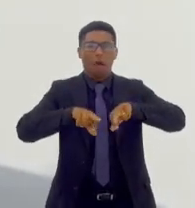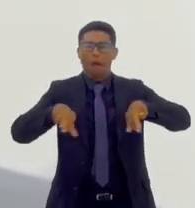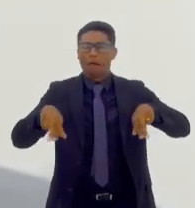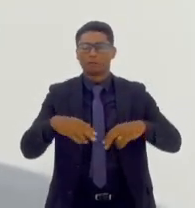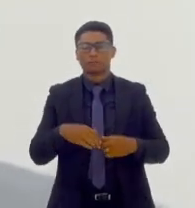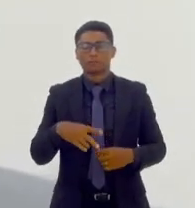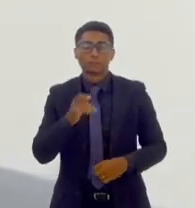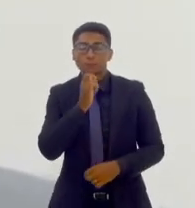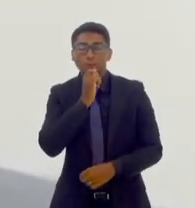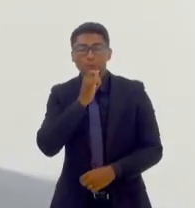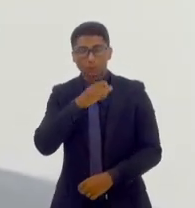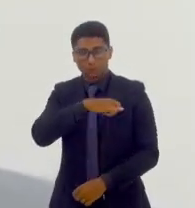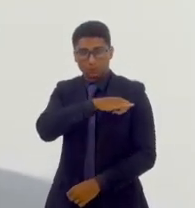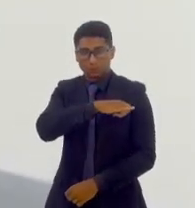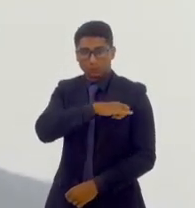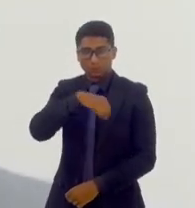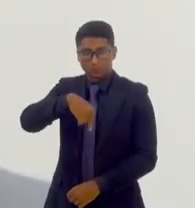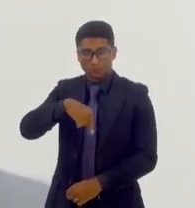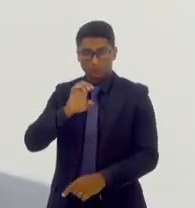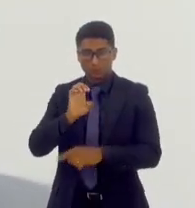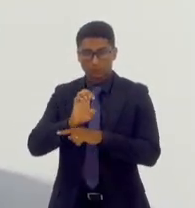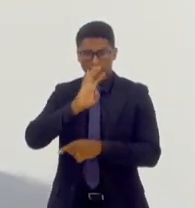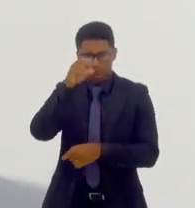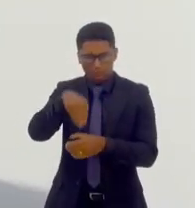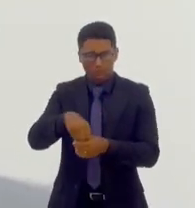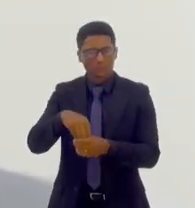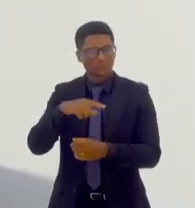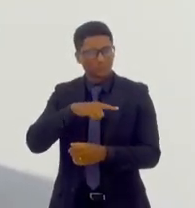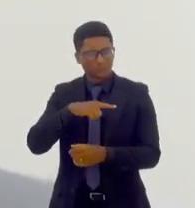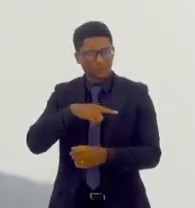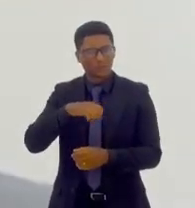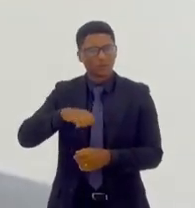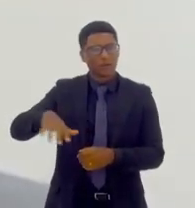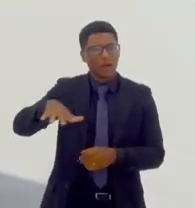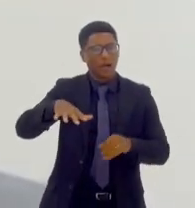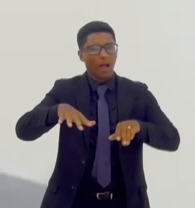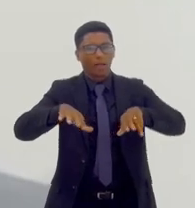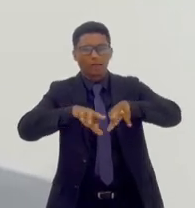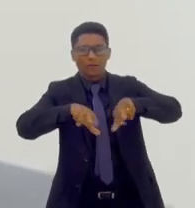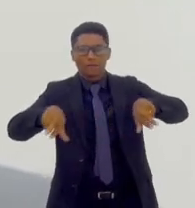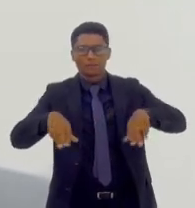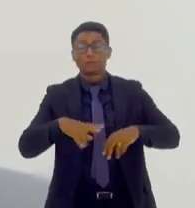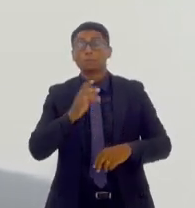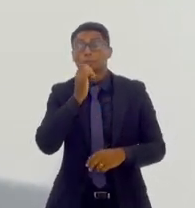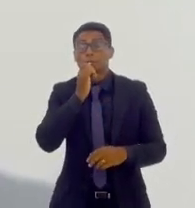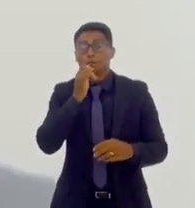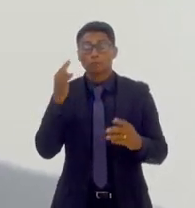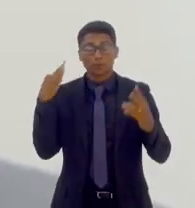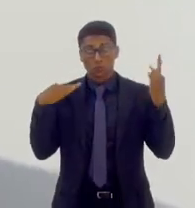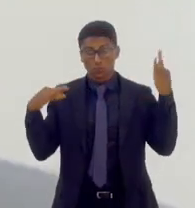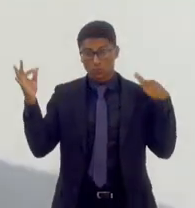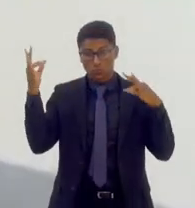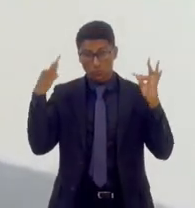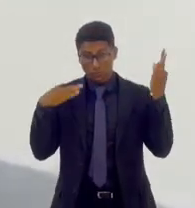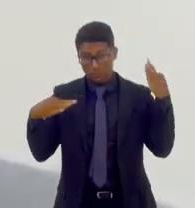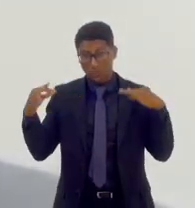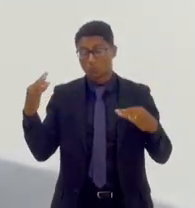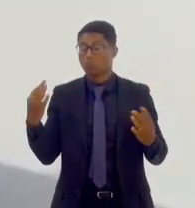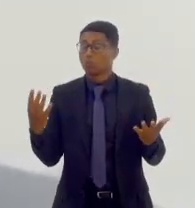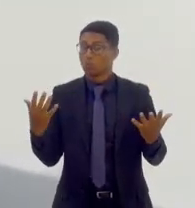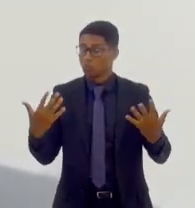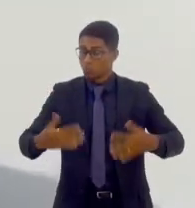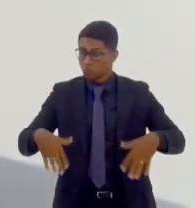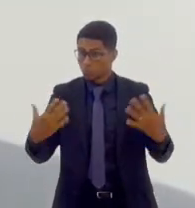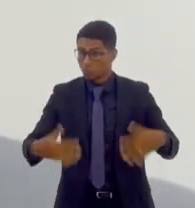O Rio de Janeiro ele é um estado que tem várias vocações. Nós temos uma vocação muito forte para o turismo. Então, sem